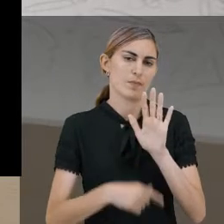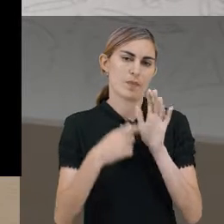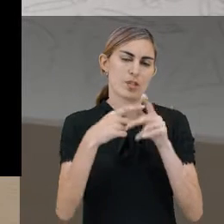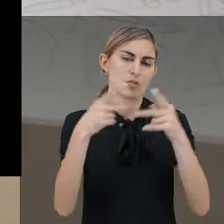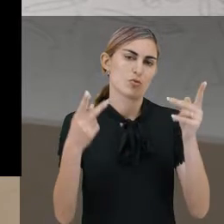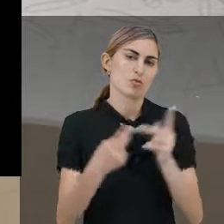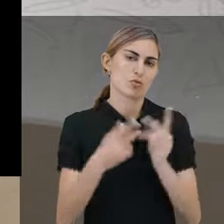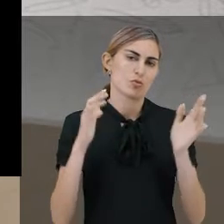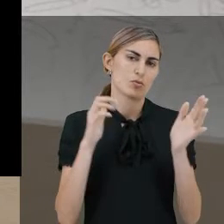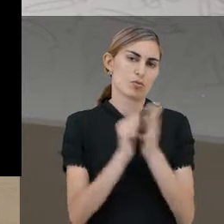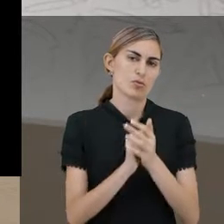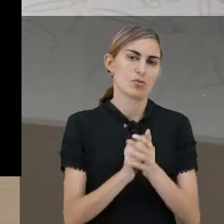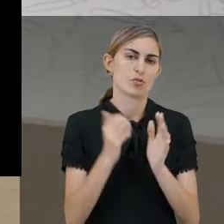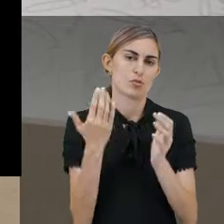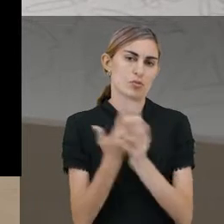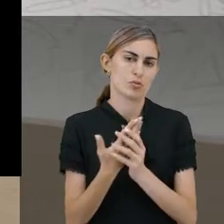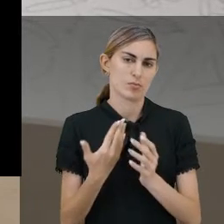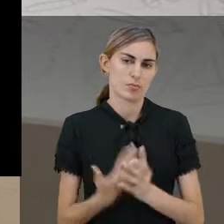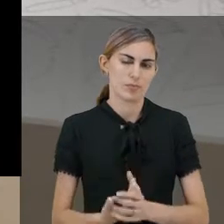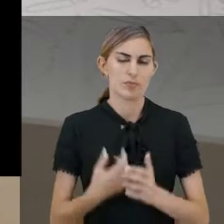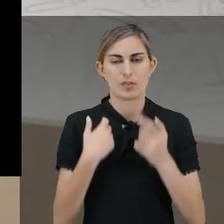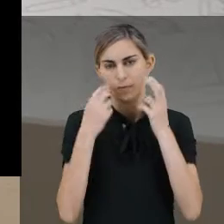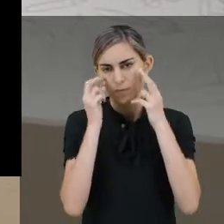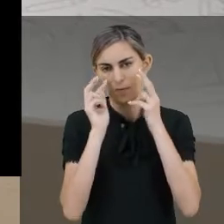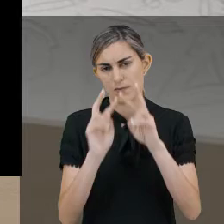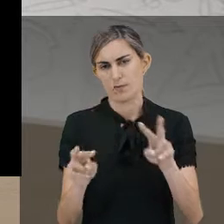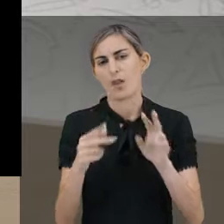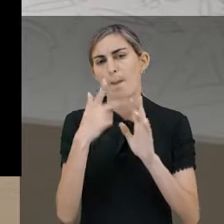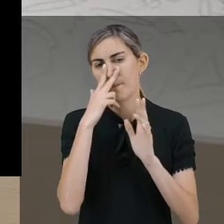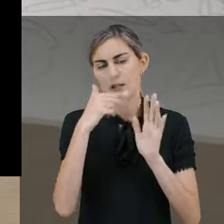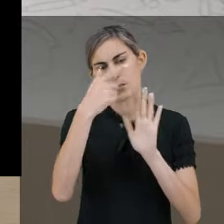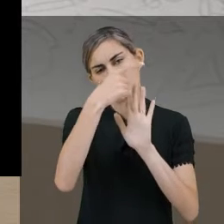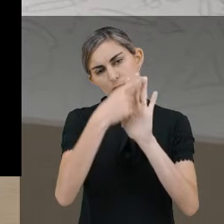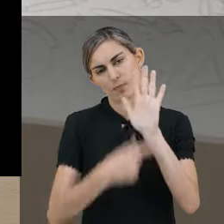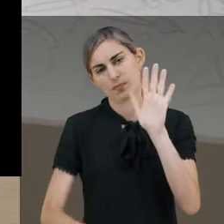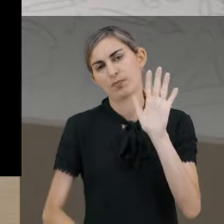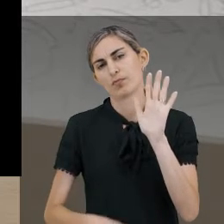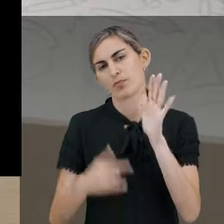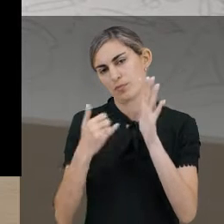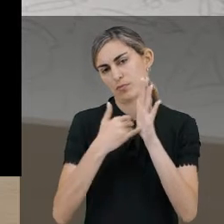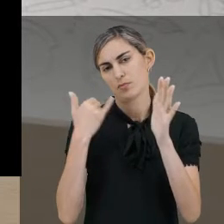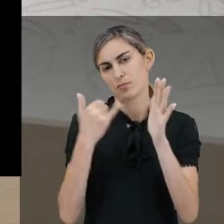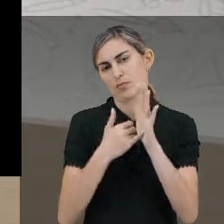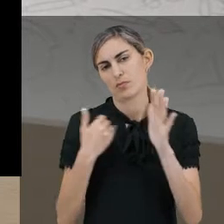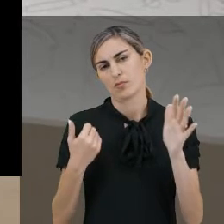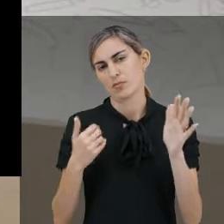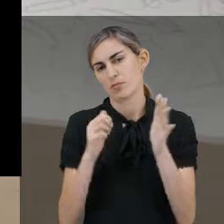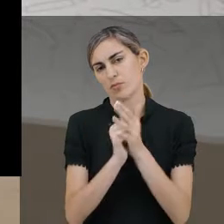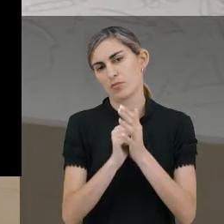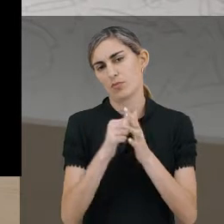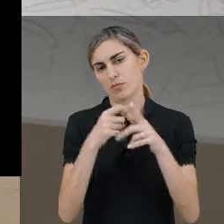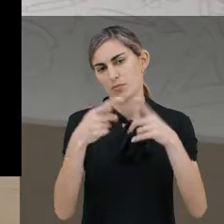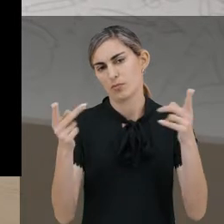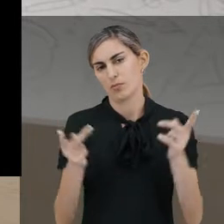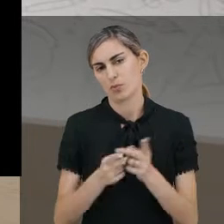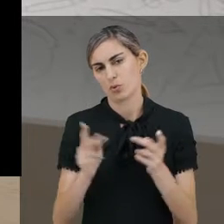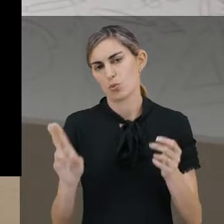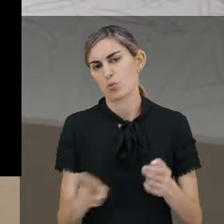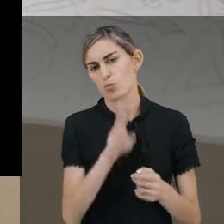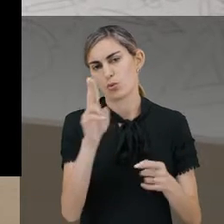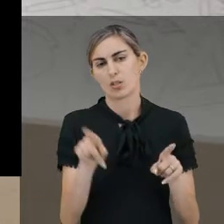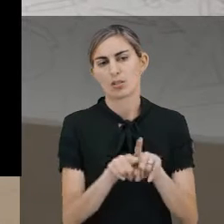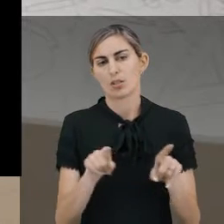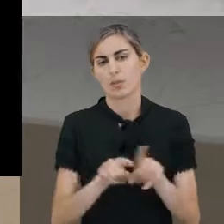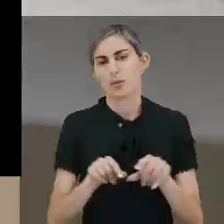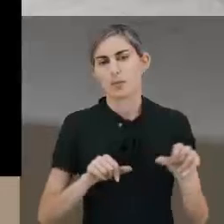banco de dados. Observe que o mesmo formulário que nós cadastramos o prato é o que nós utilizamos também